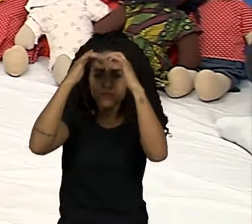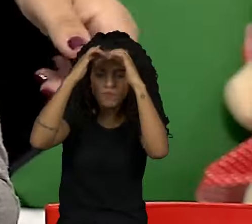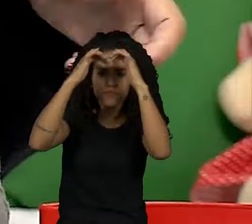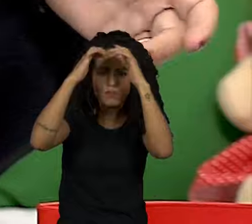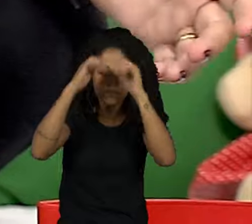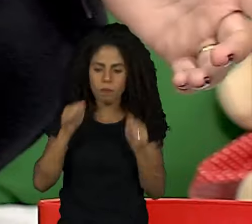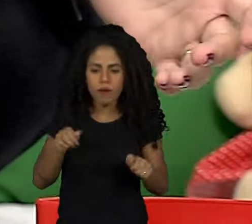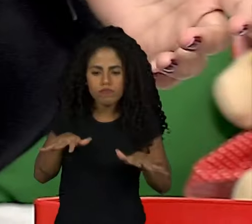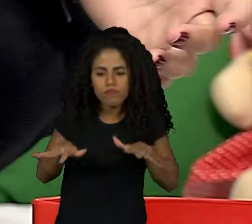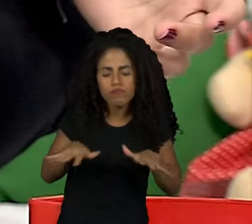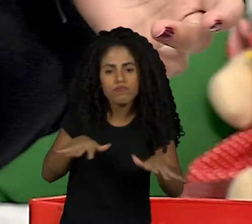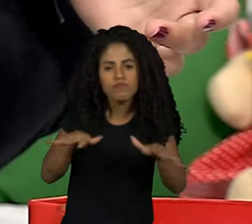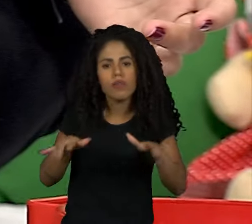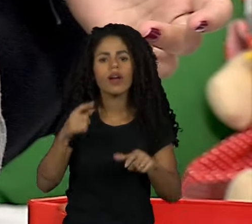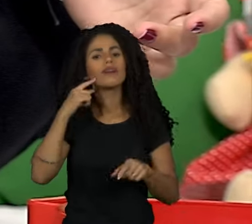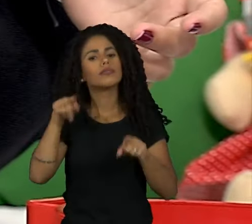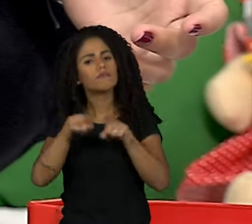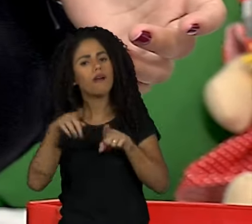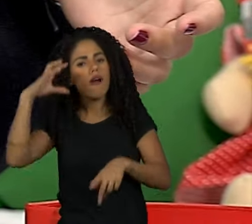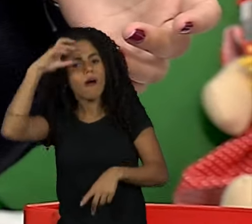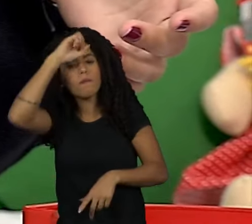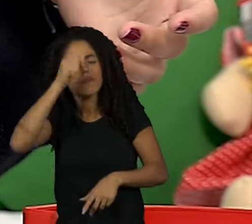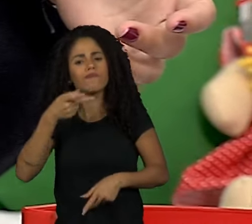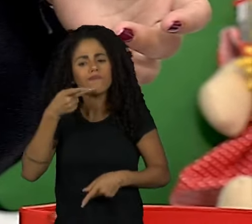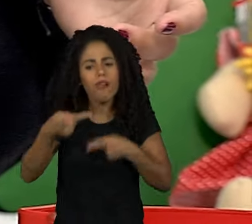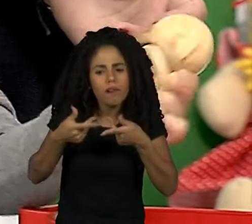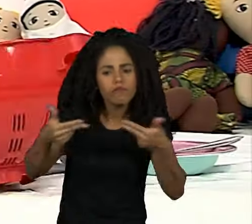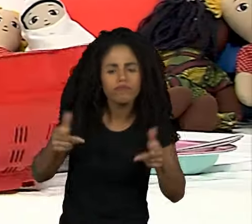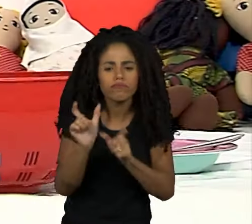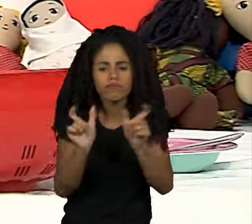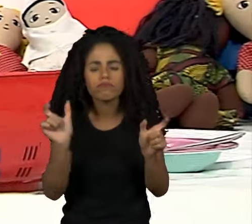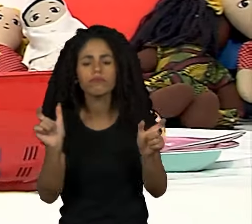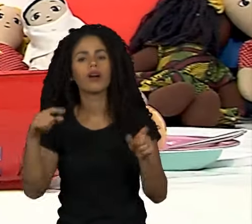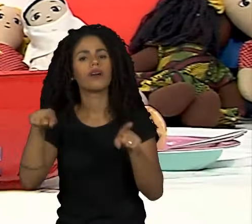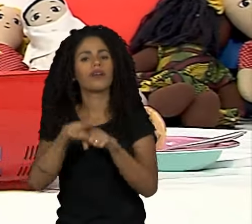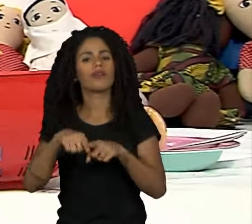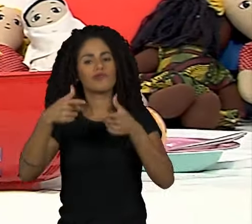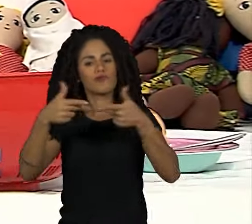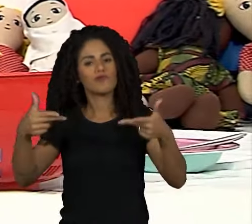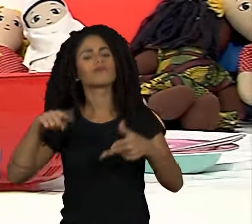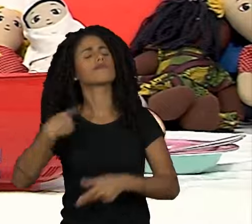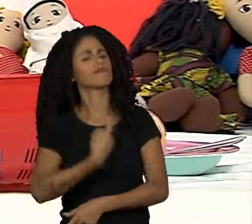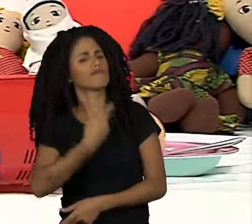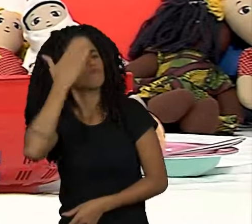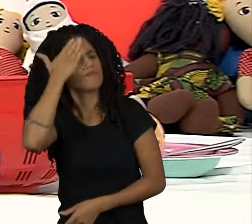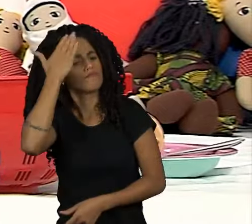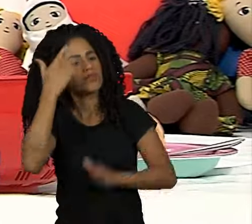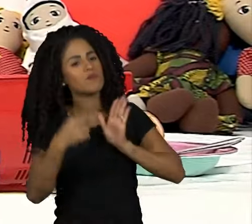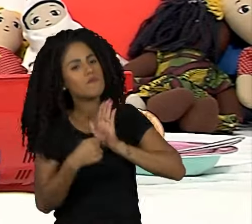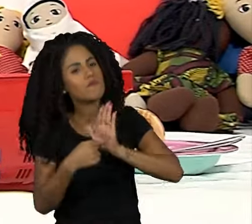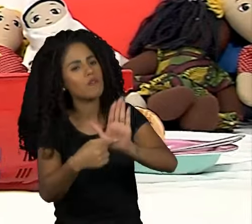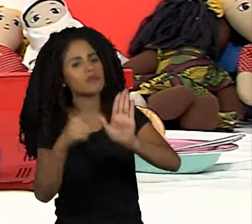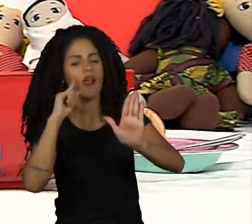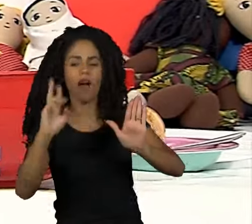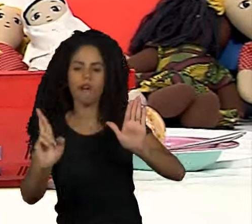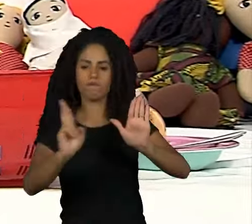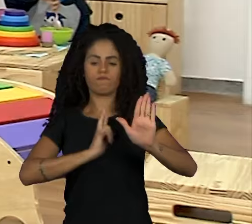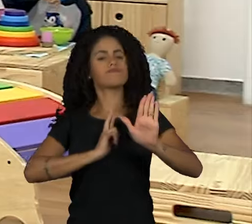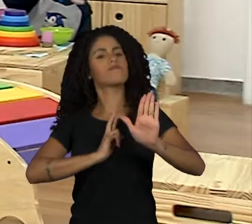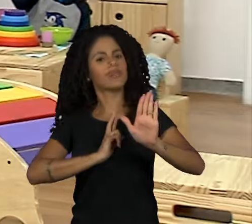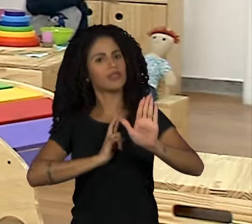motor, a desenvolver a fala da criança, a desenvolver todas essas questões de resposta que a gente faz, de mostrar e a criança responder interesse,